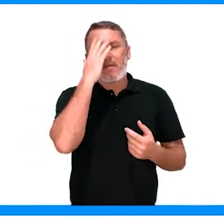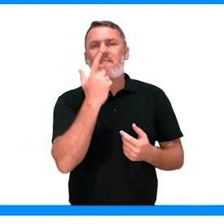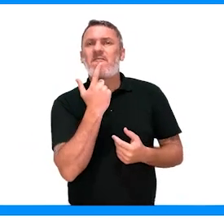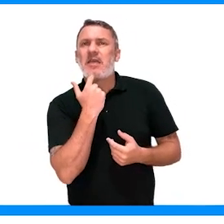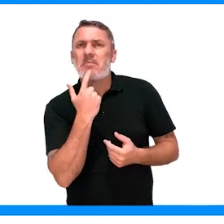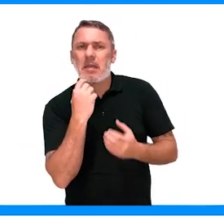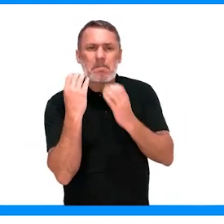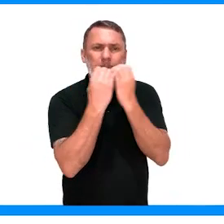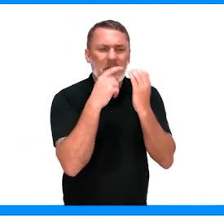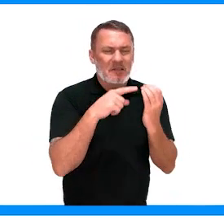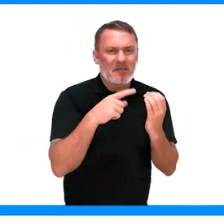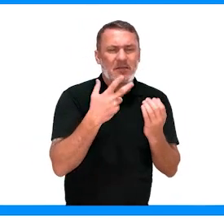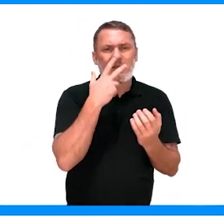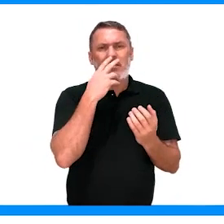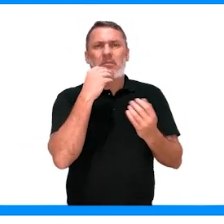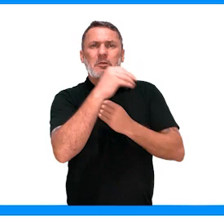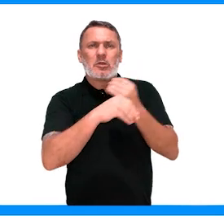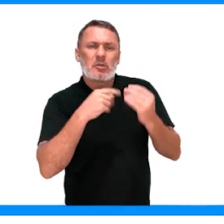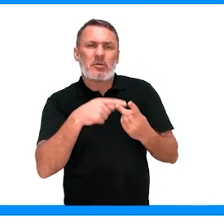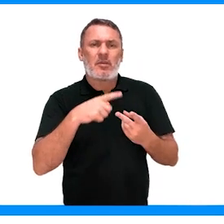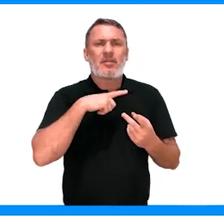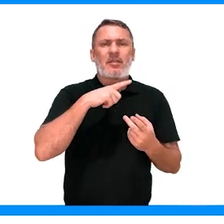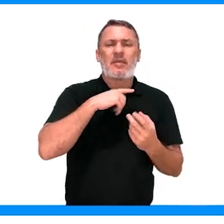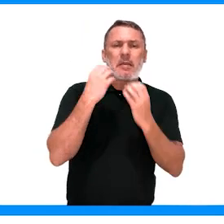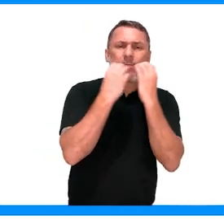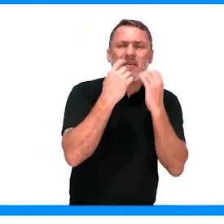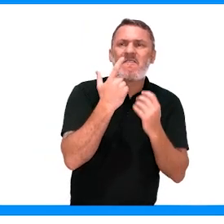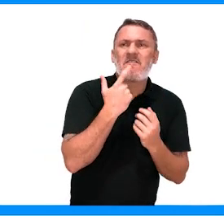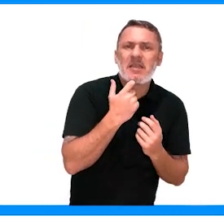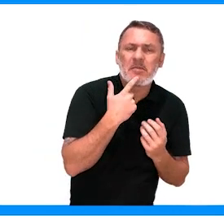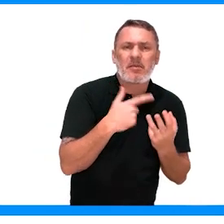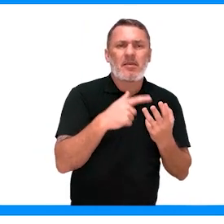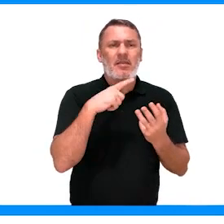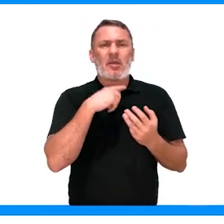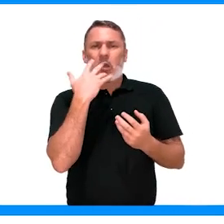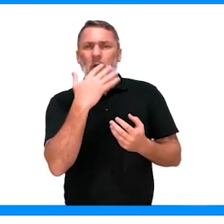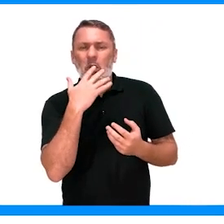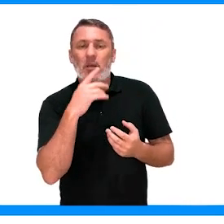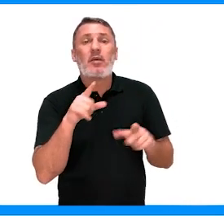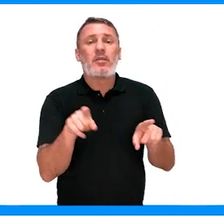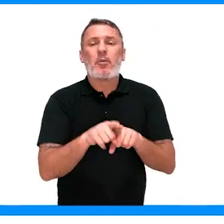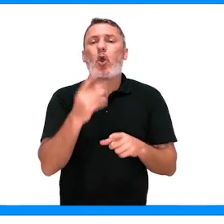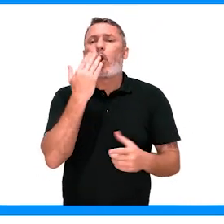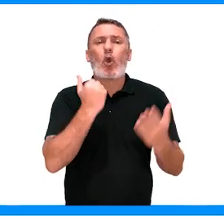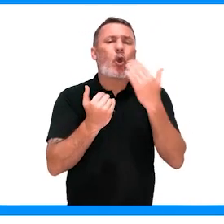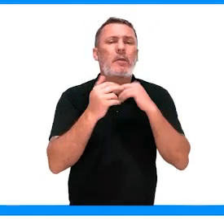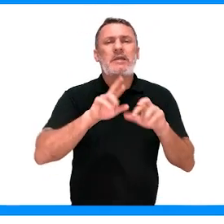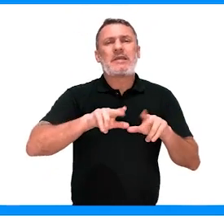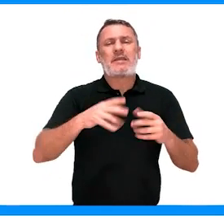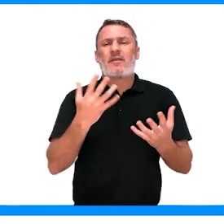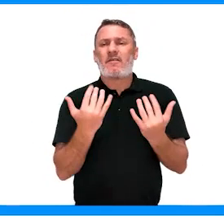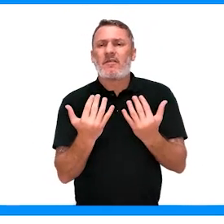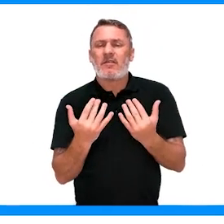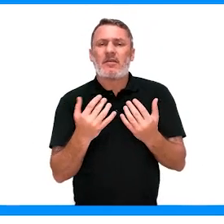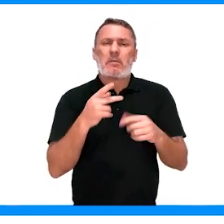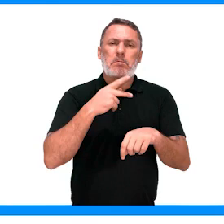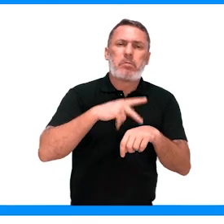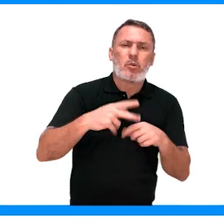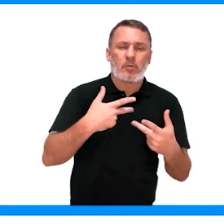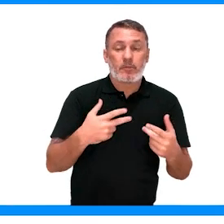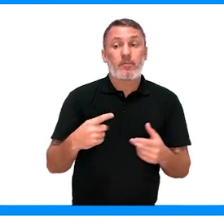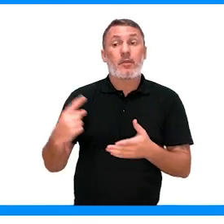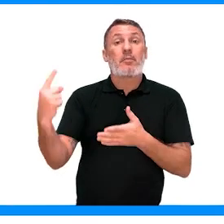meio avermelhada, temos ela meio amarelada e tinha as várias formas deles comerem o milho. No